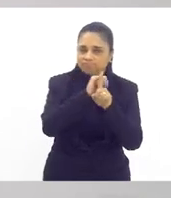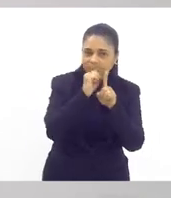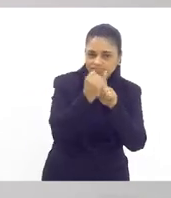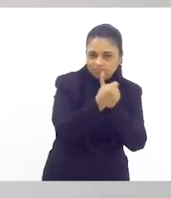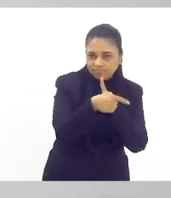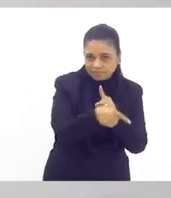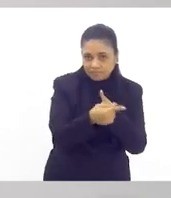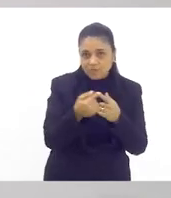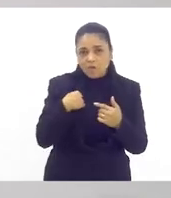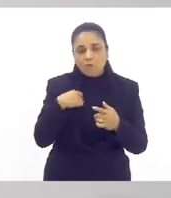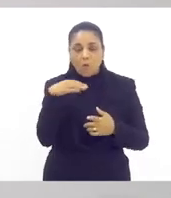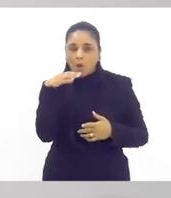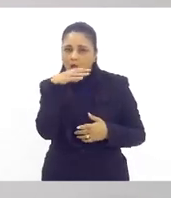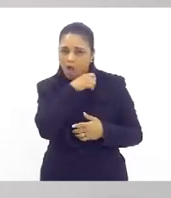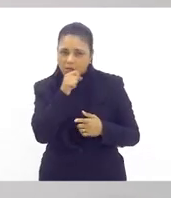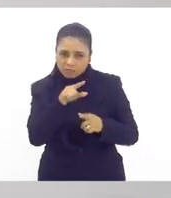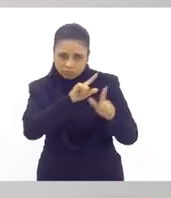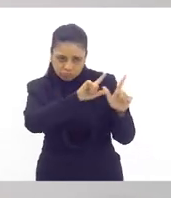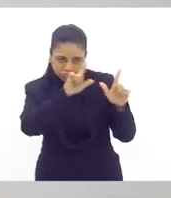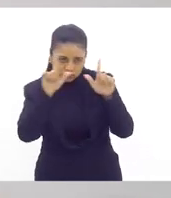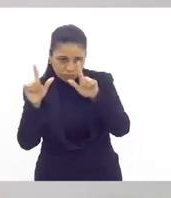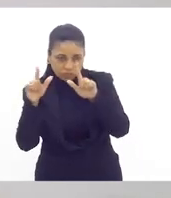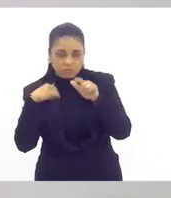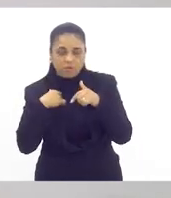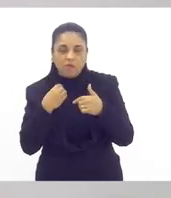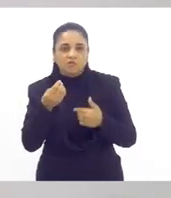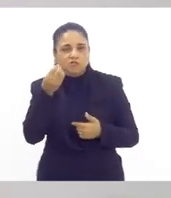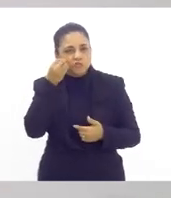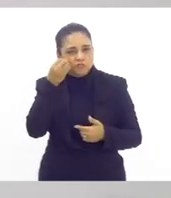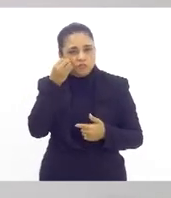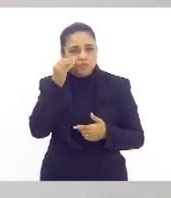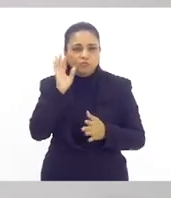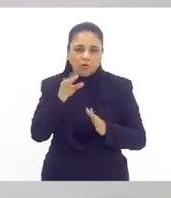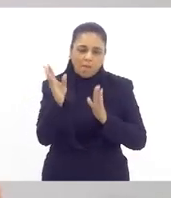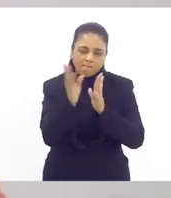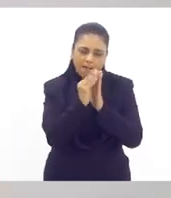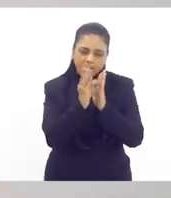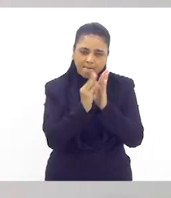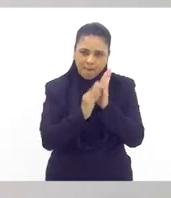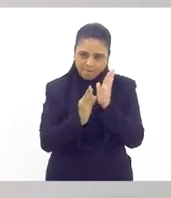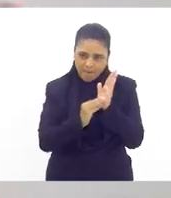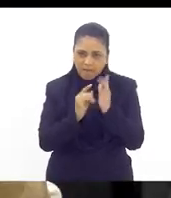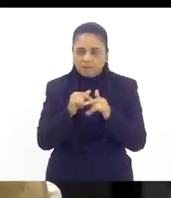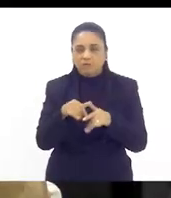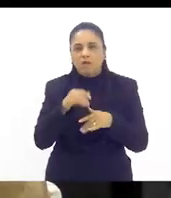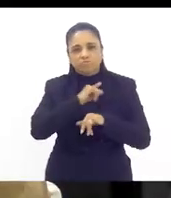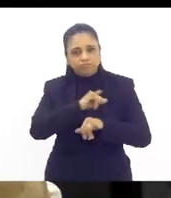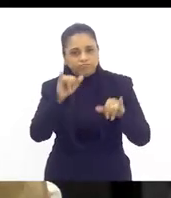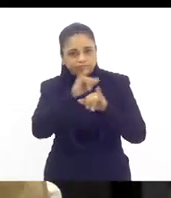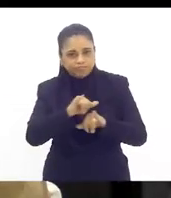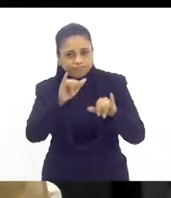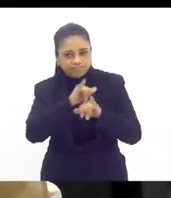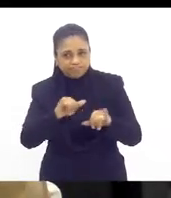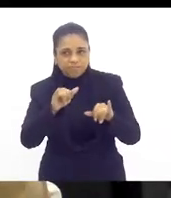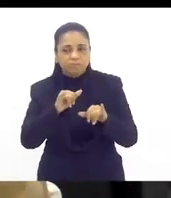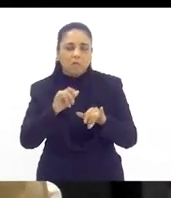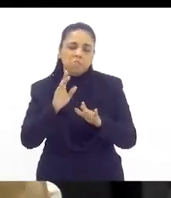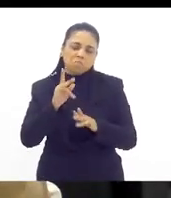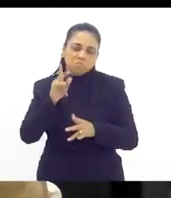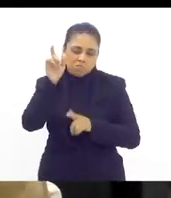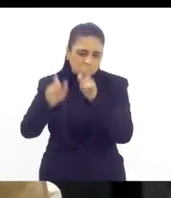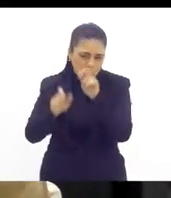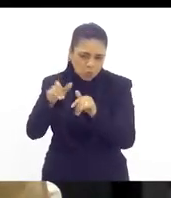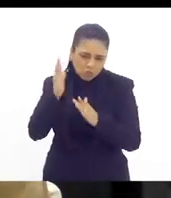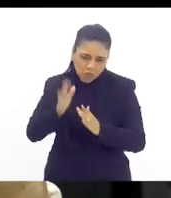vou passar aqui vou tentar ser bem rápido porque muitas das coisas que a gente já colocou aqui algumas pessoas já estarem eu não vou ficar chovendo